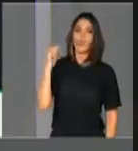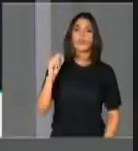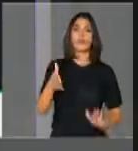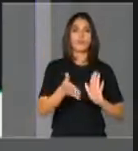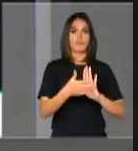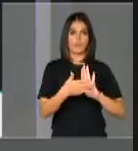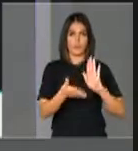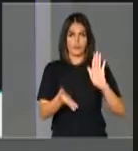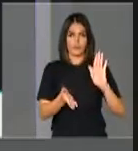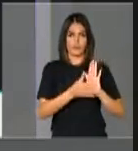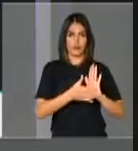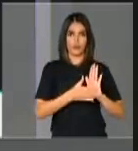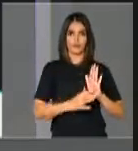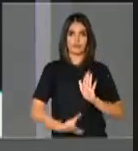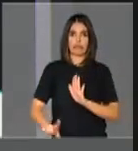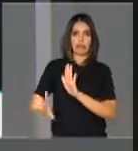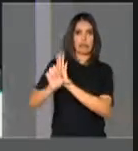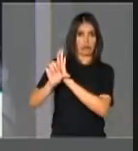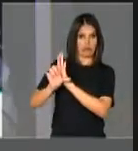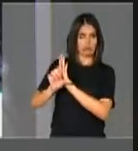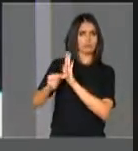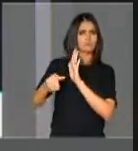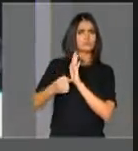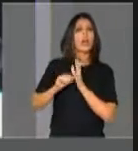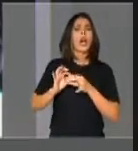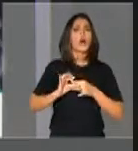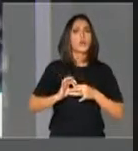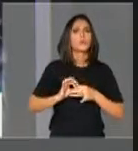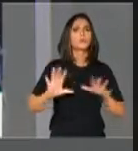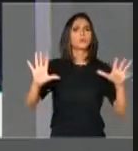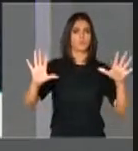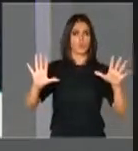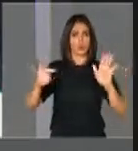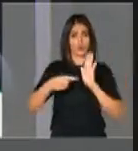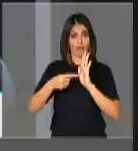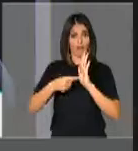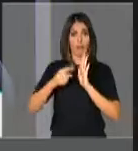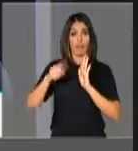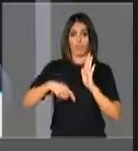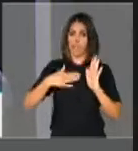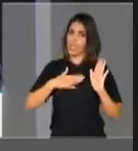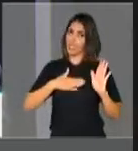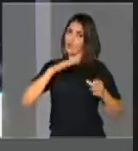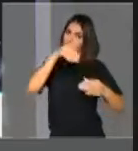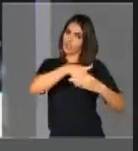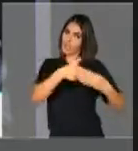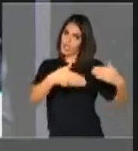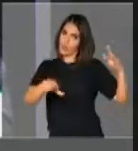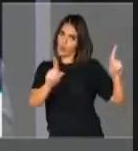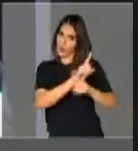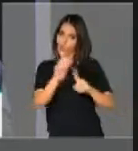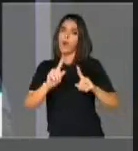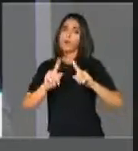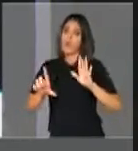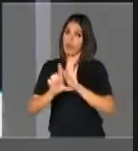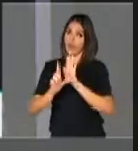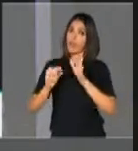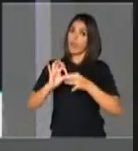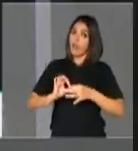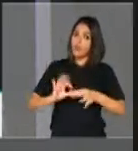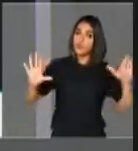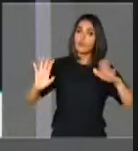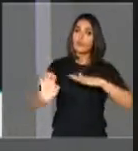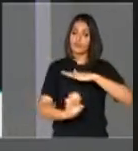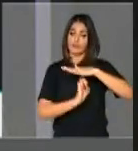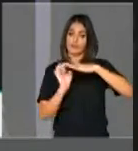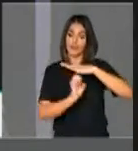uma proposta de lei que autorizou, contra o meu voto, mas autorizou que